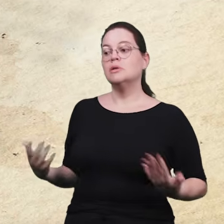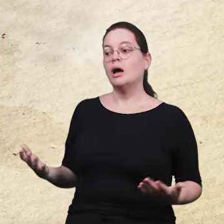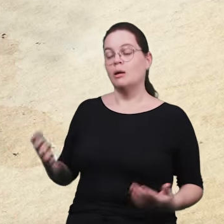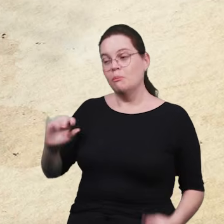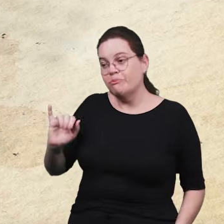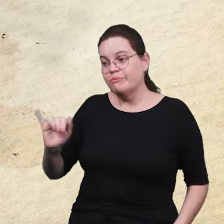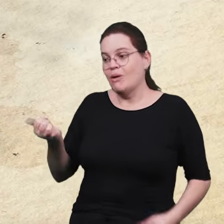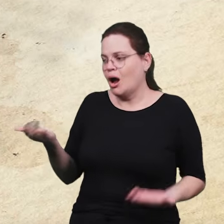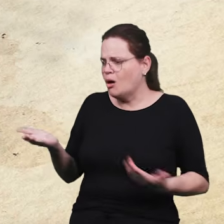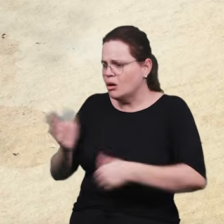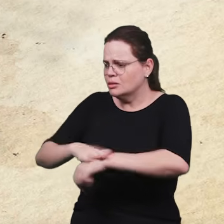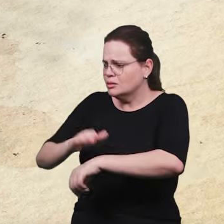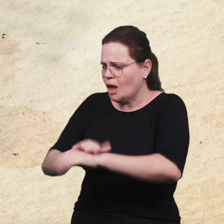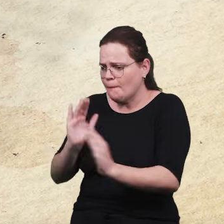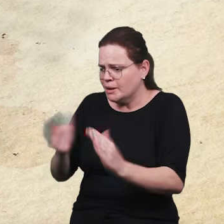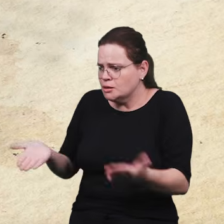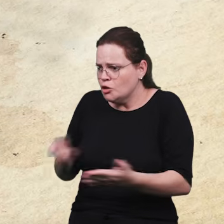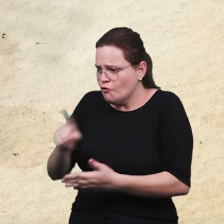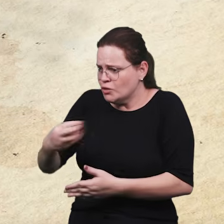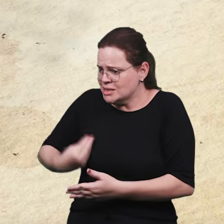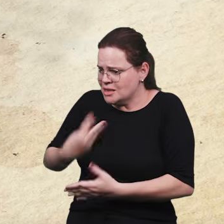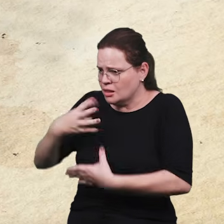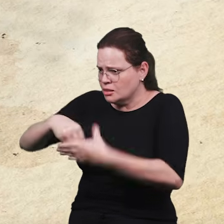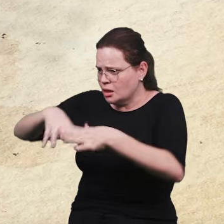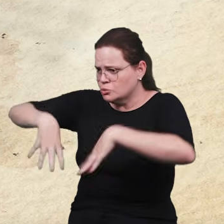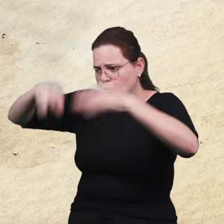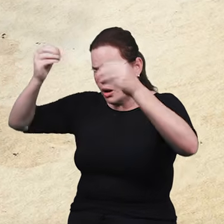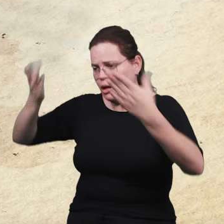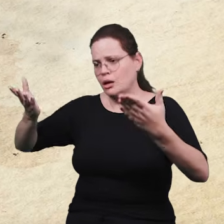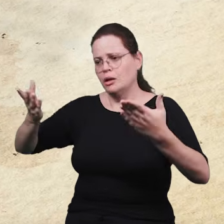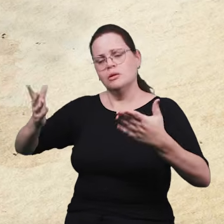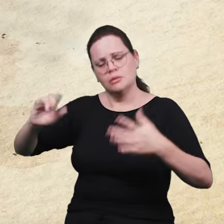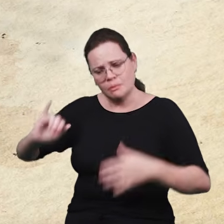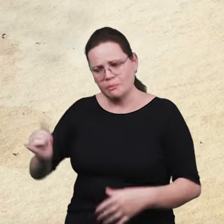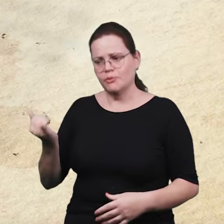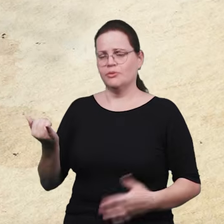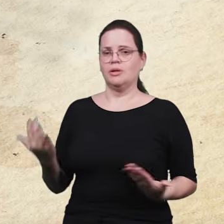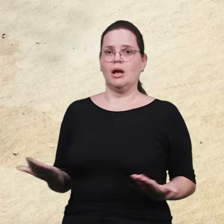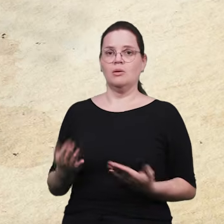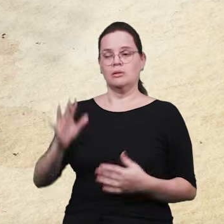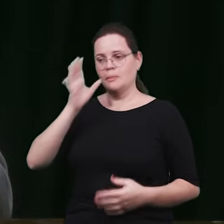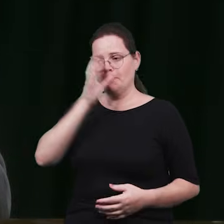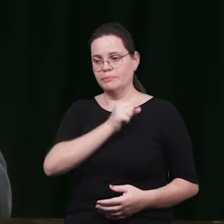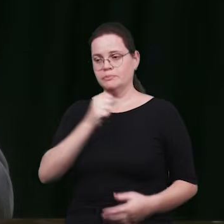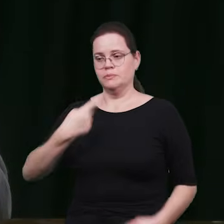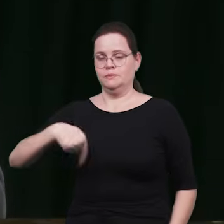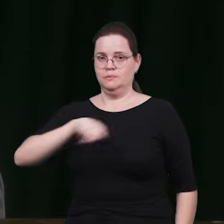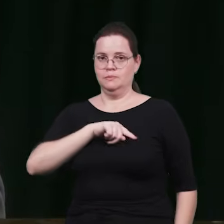tempo como este chegaste a este reino. Agora, o importante é o seguinte: